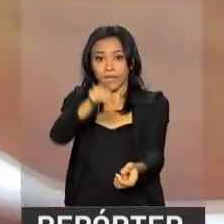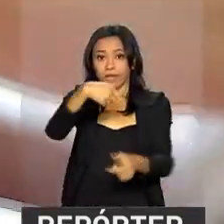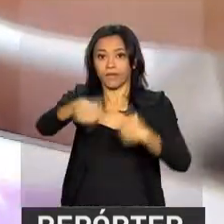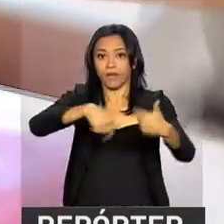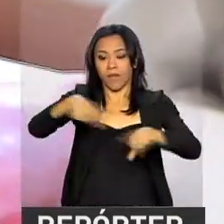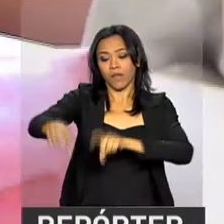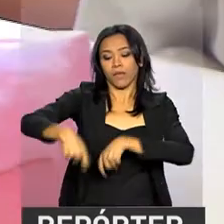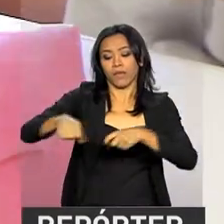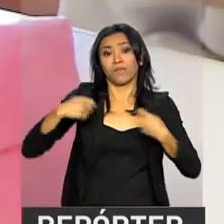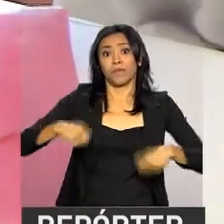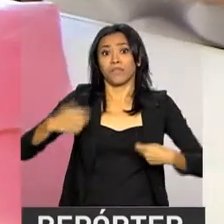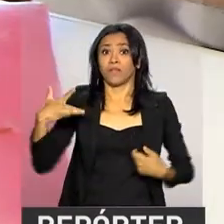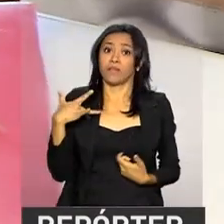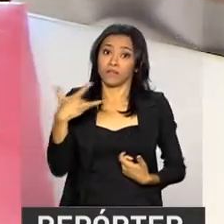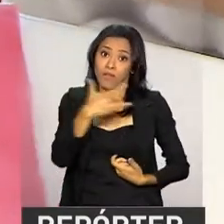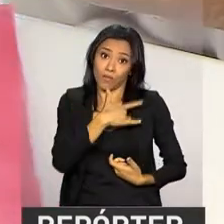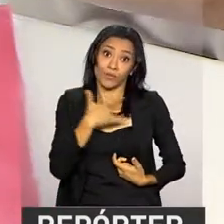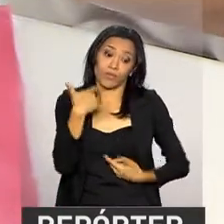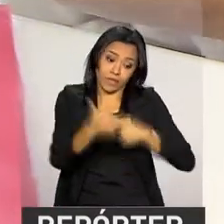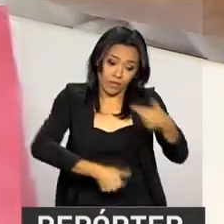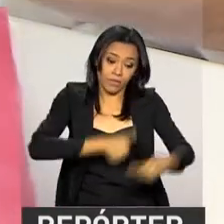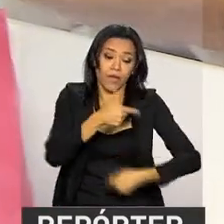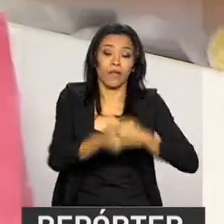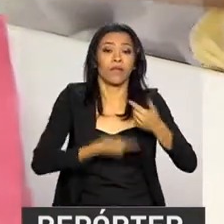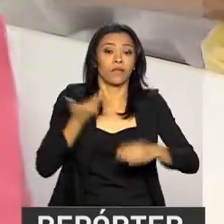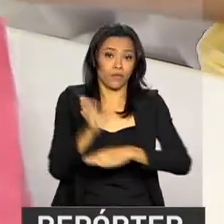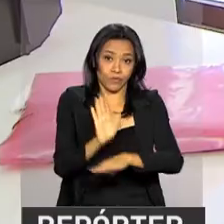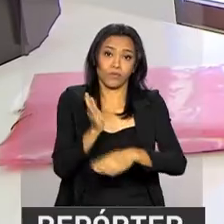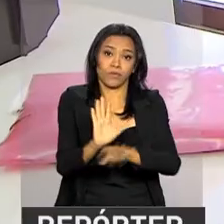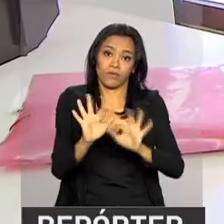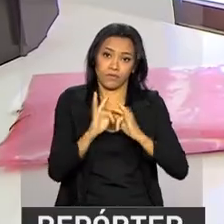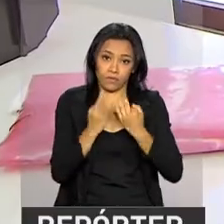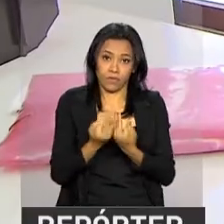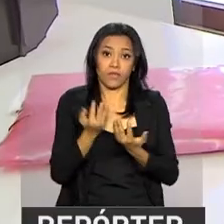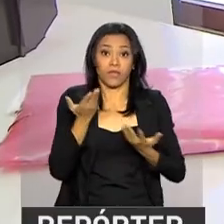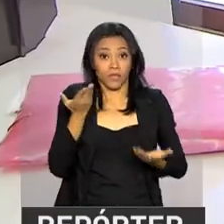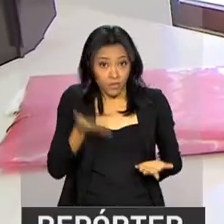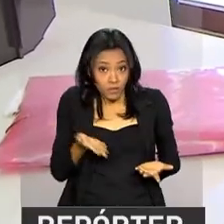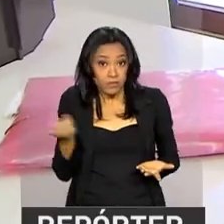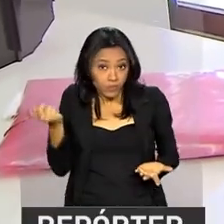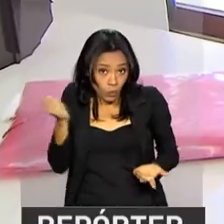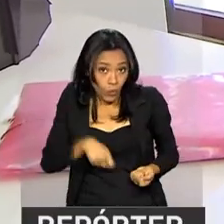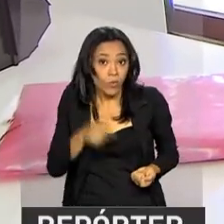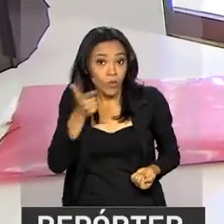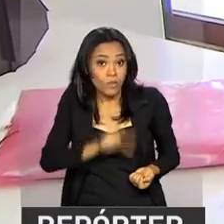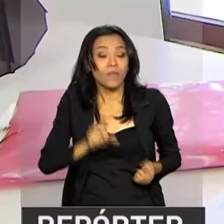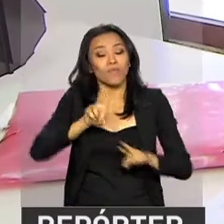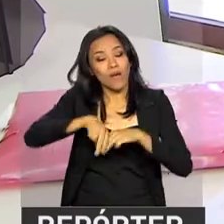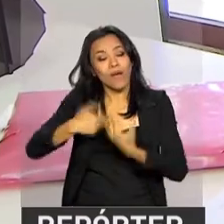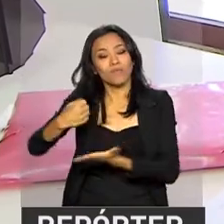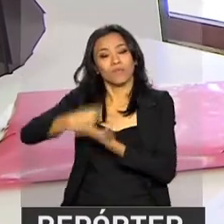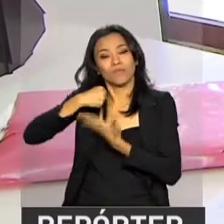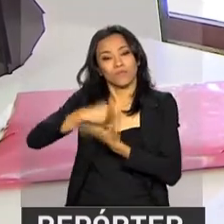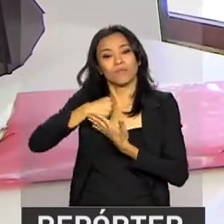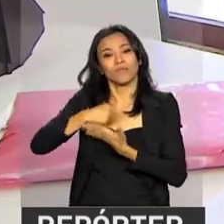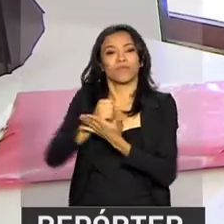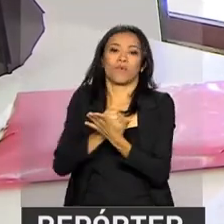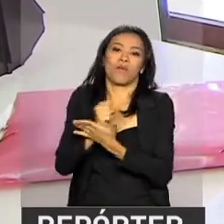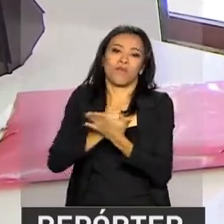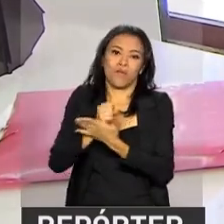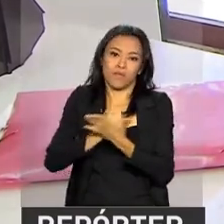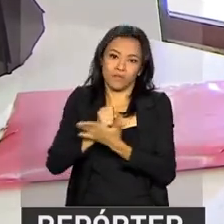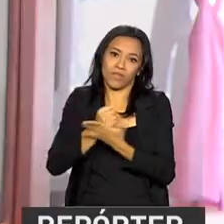precisa da saúde em dia para trabalhar e sustentar a família e isso só é possível com os medicamentos que recebe na